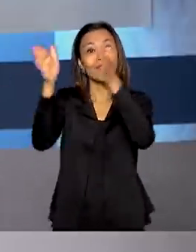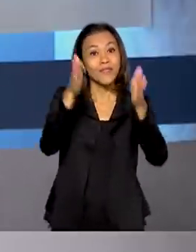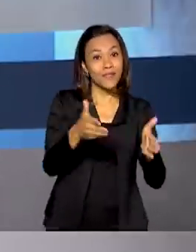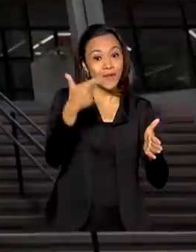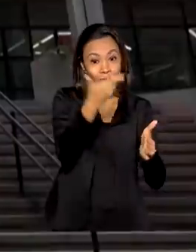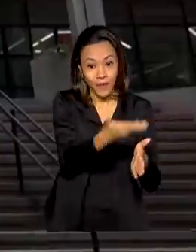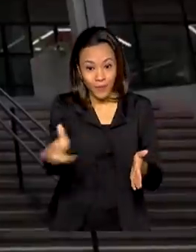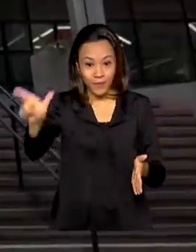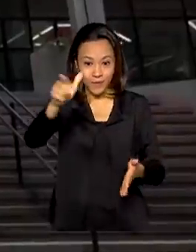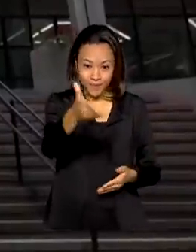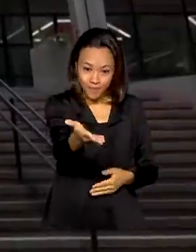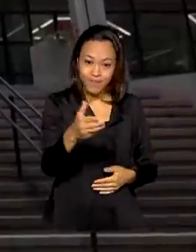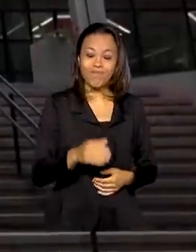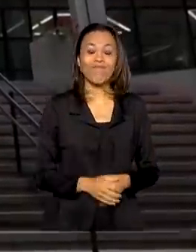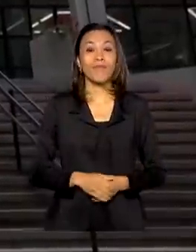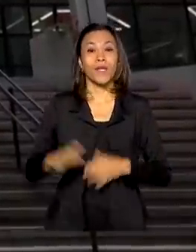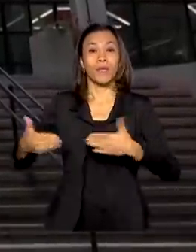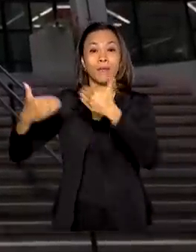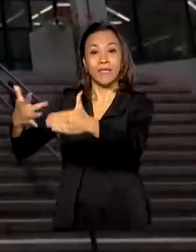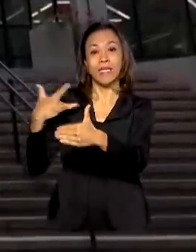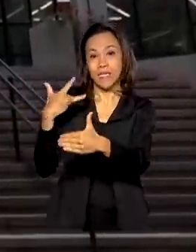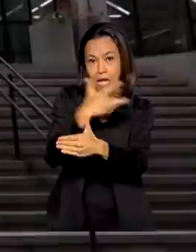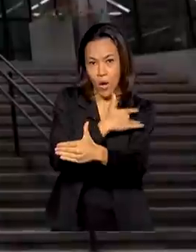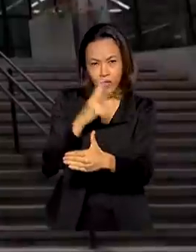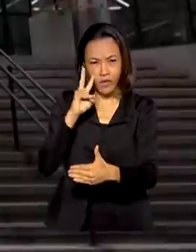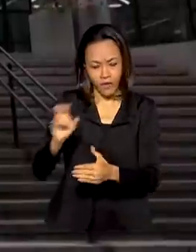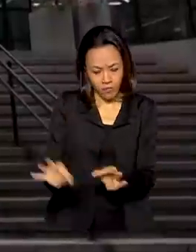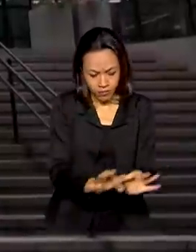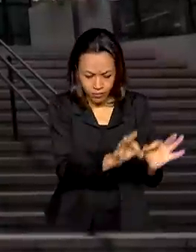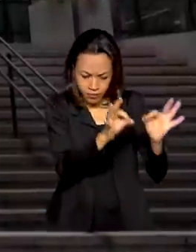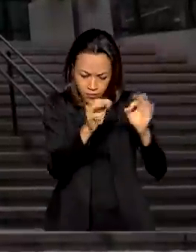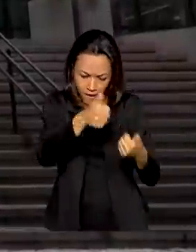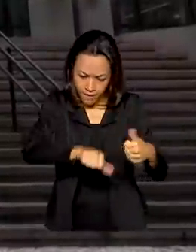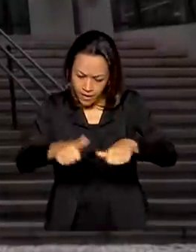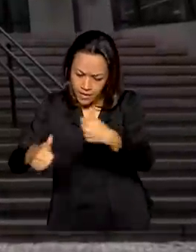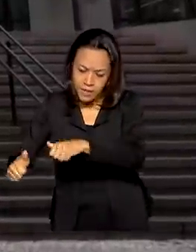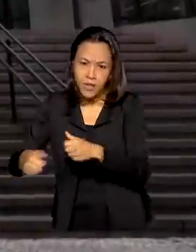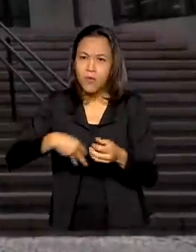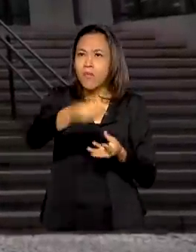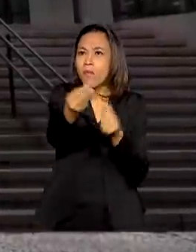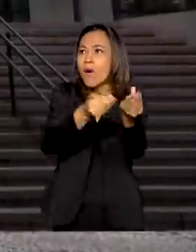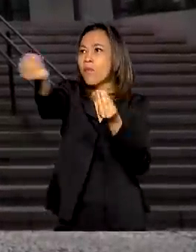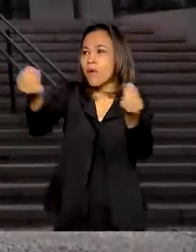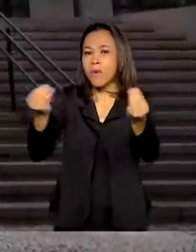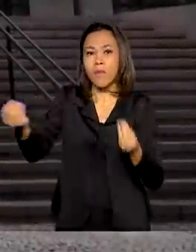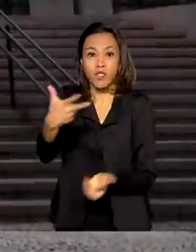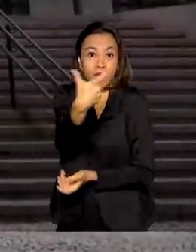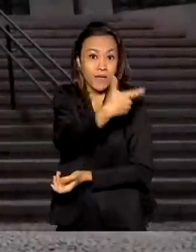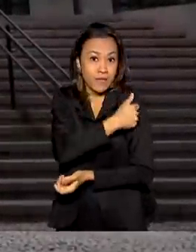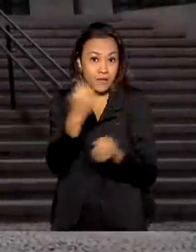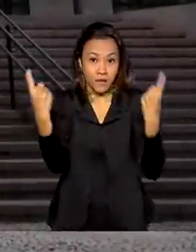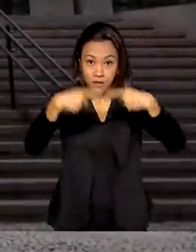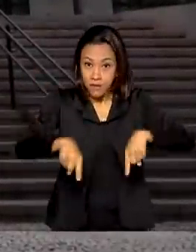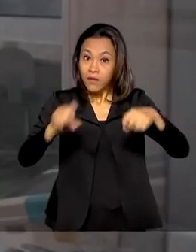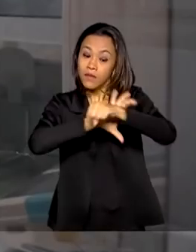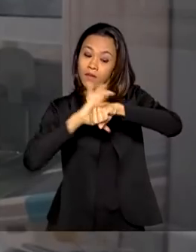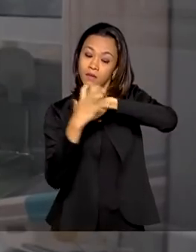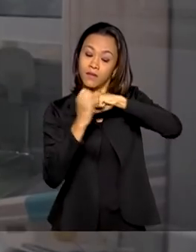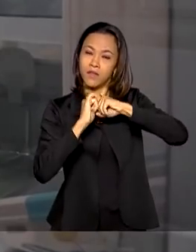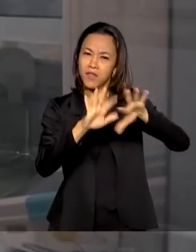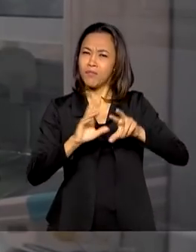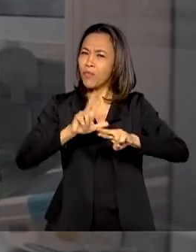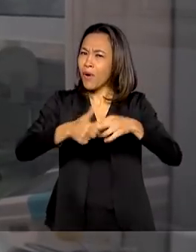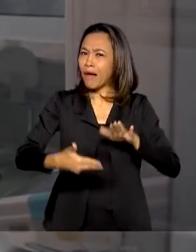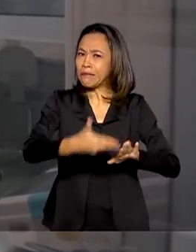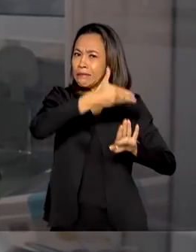também. Ministério da Saúde deve rever planejamento de distribuição de vacinas contra a Covid-19 por conta